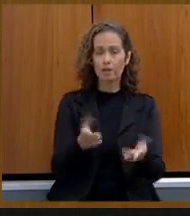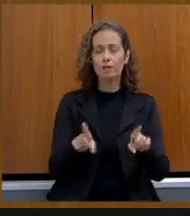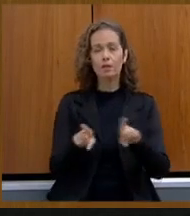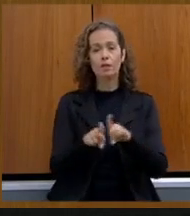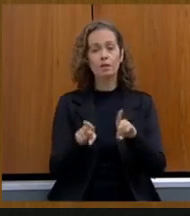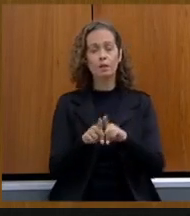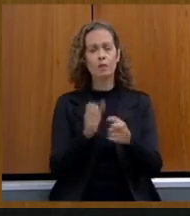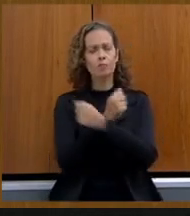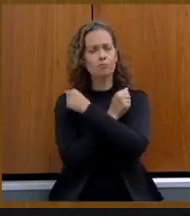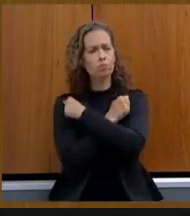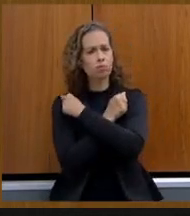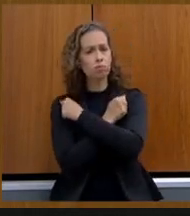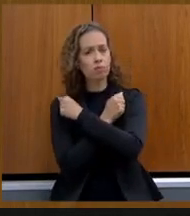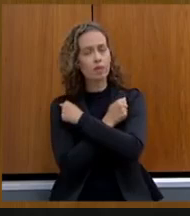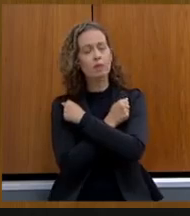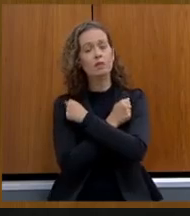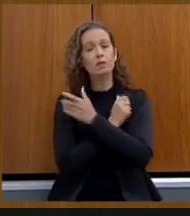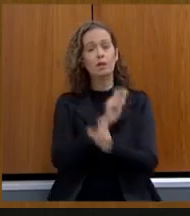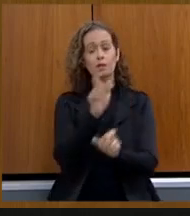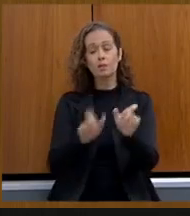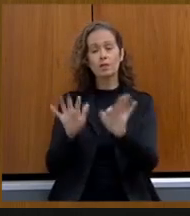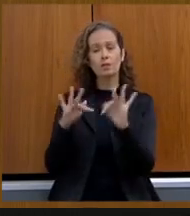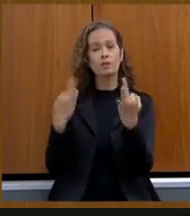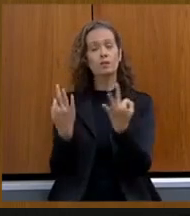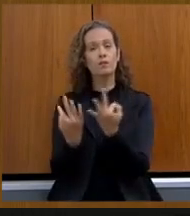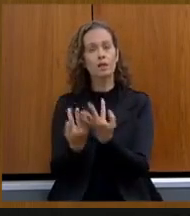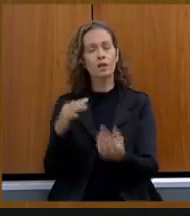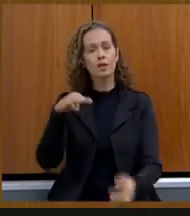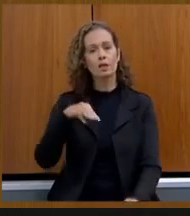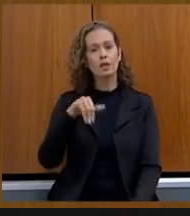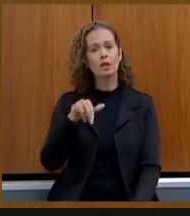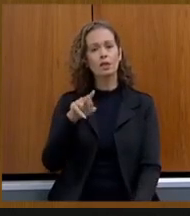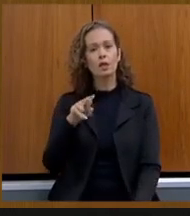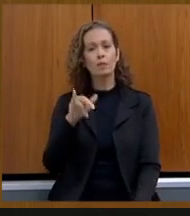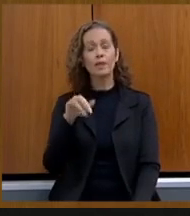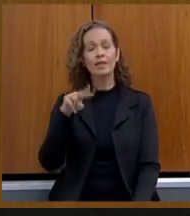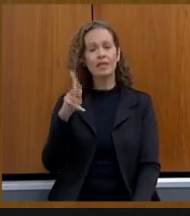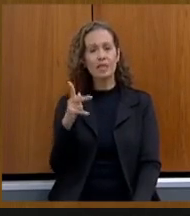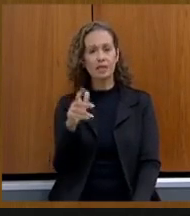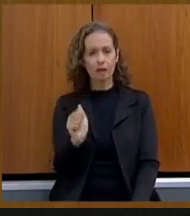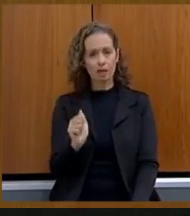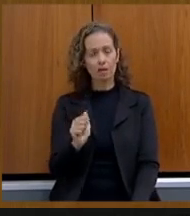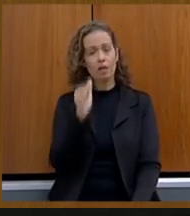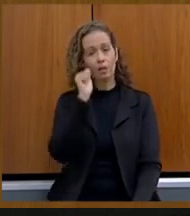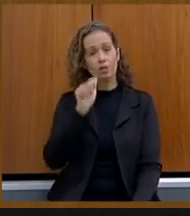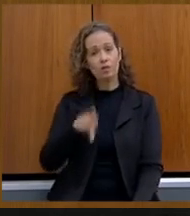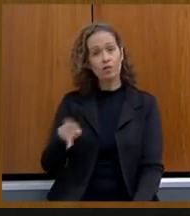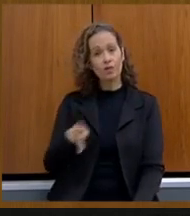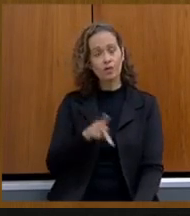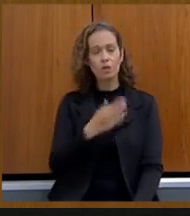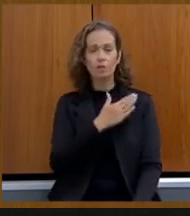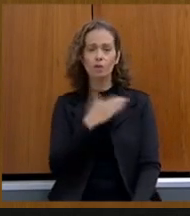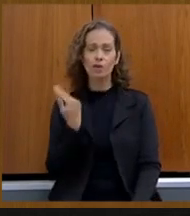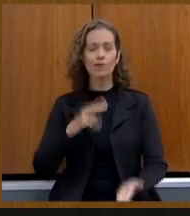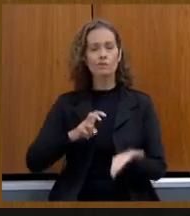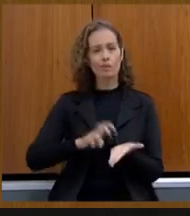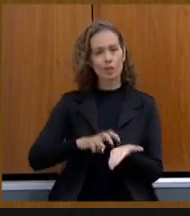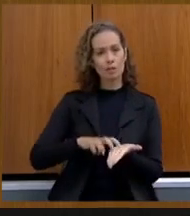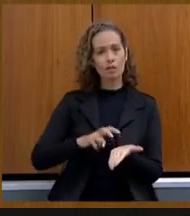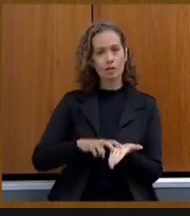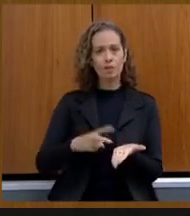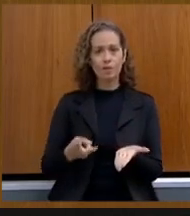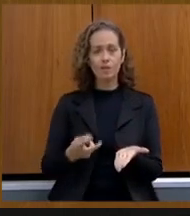meu abraço ainda maior Aos familiares da Mirinha professora faleceu essa manhã com